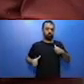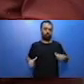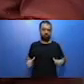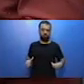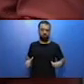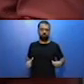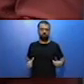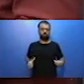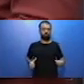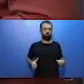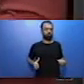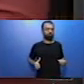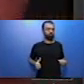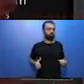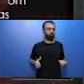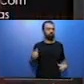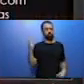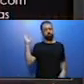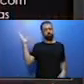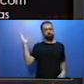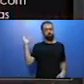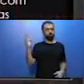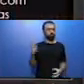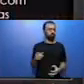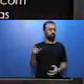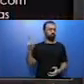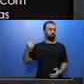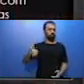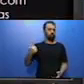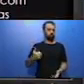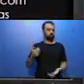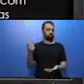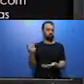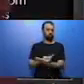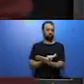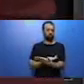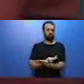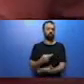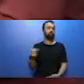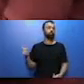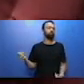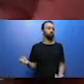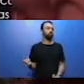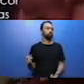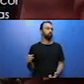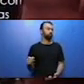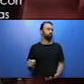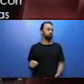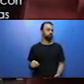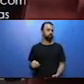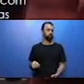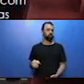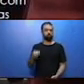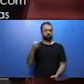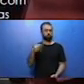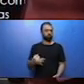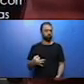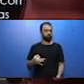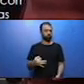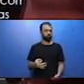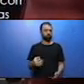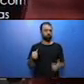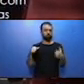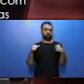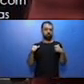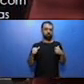nos 2 ombros. O incorreto é carregar as duas num ombro só. O correto aqui também é das